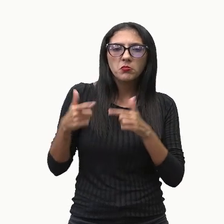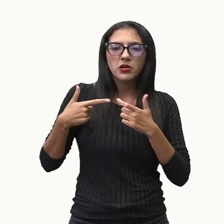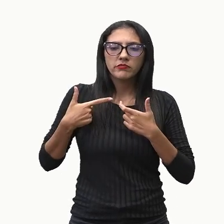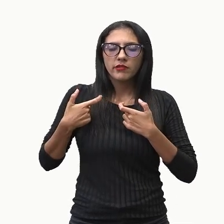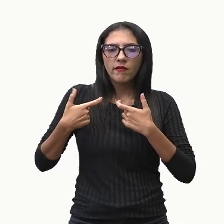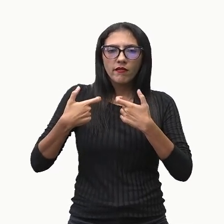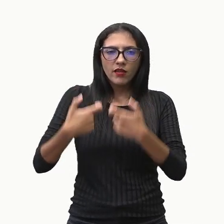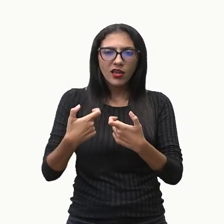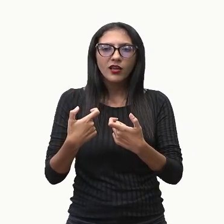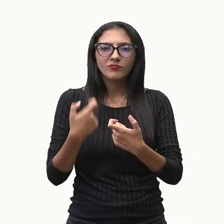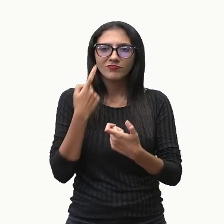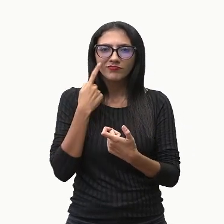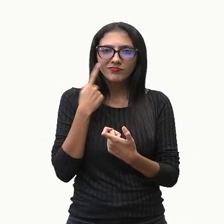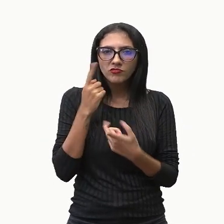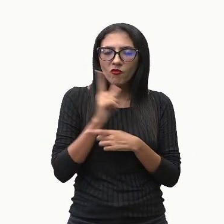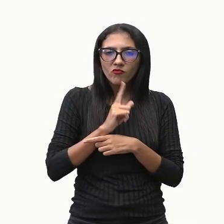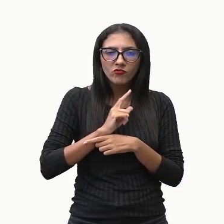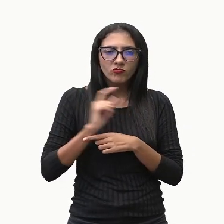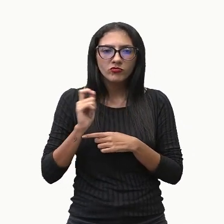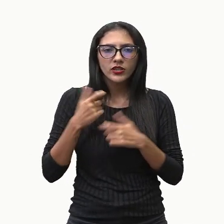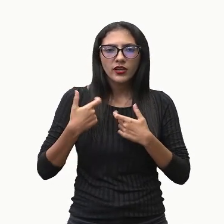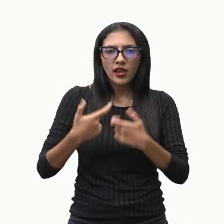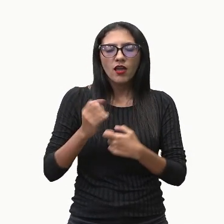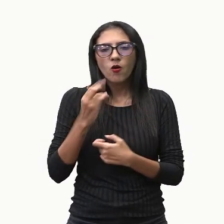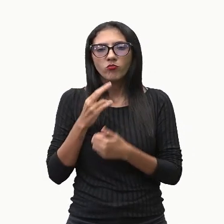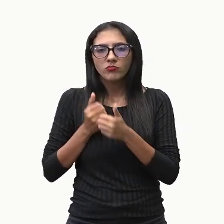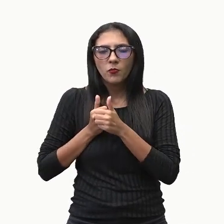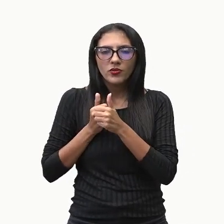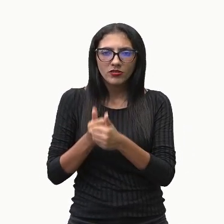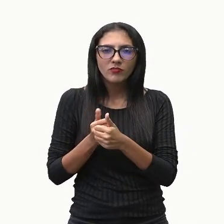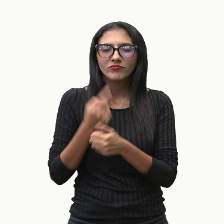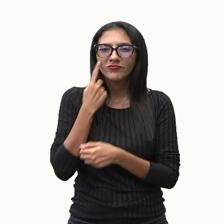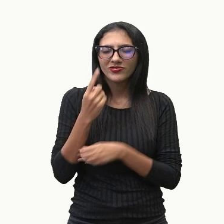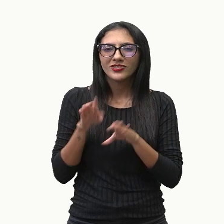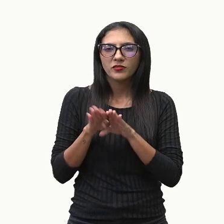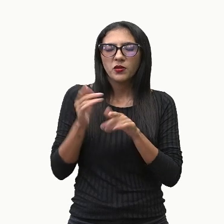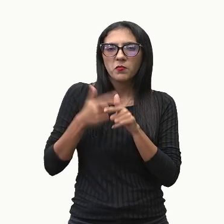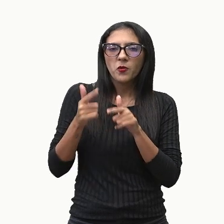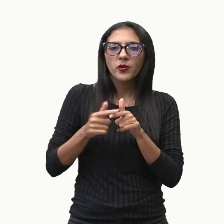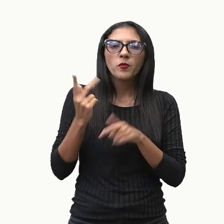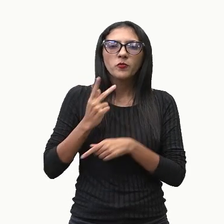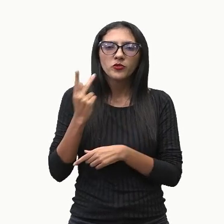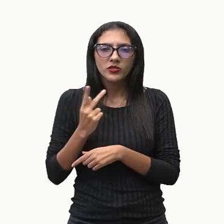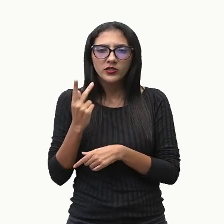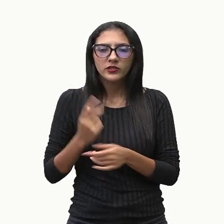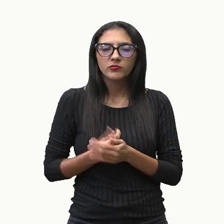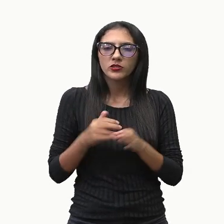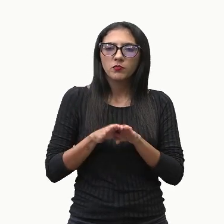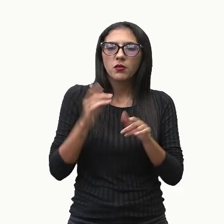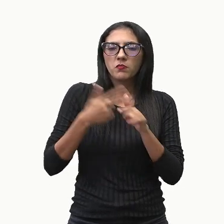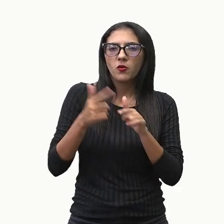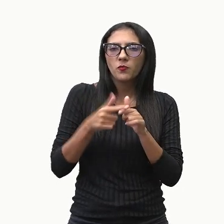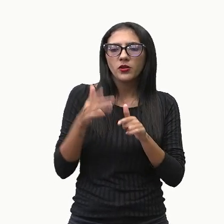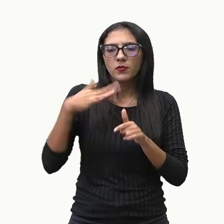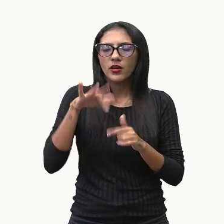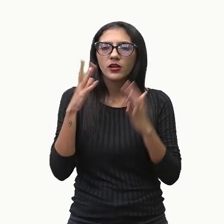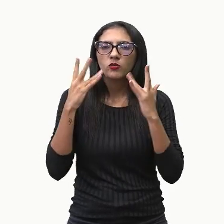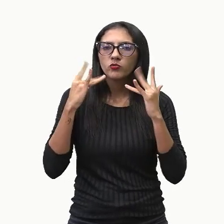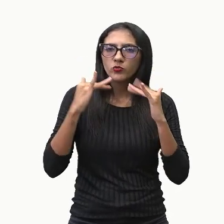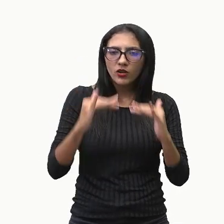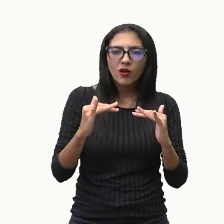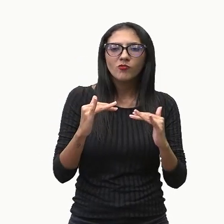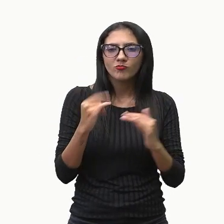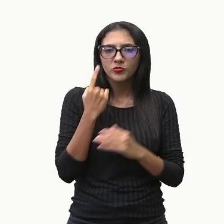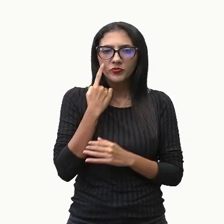então, fugindo de guerras, perseguições, falamos sobre as perseguições políticas, os desastres naturais como terremotos ou